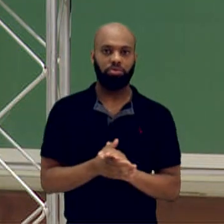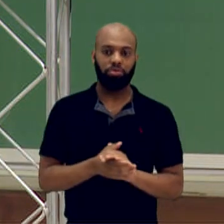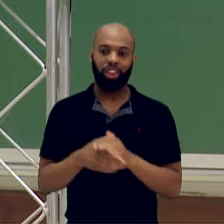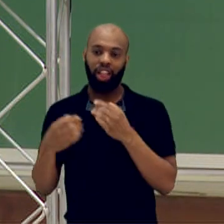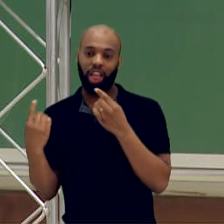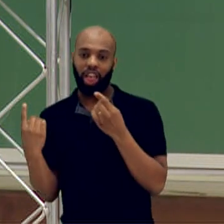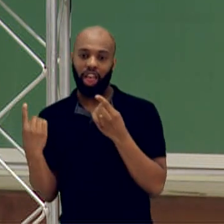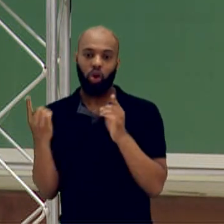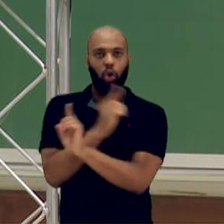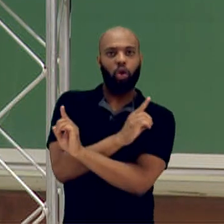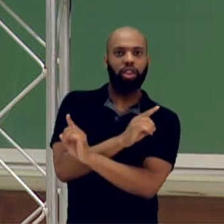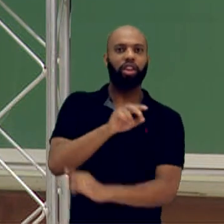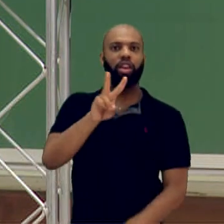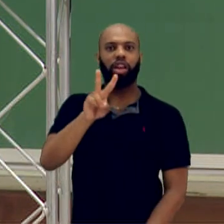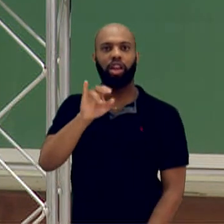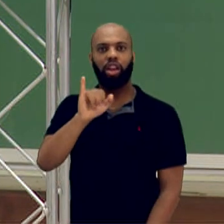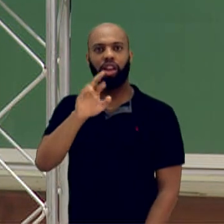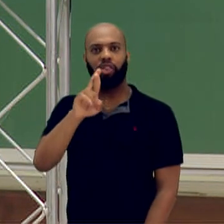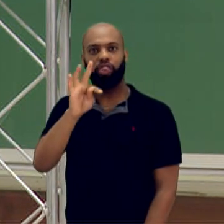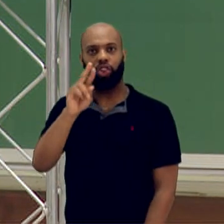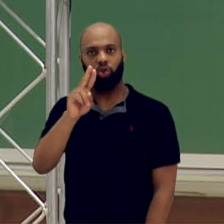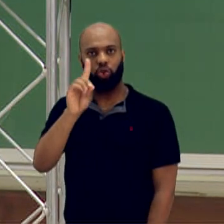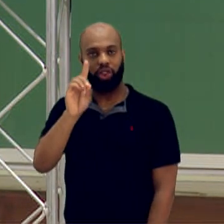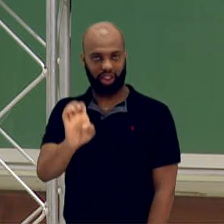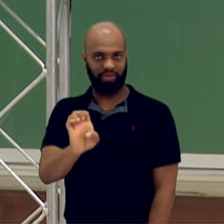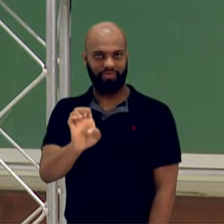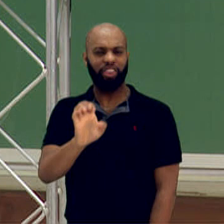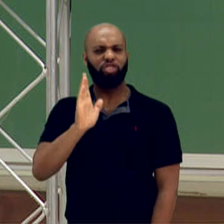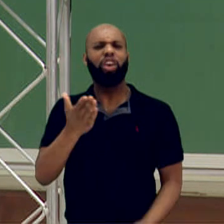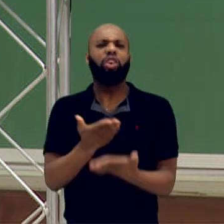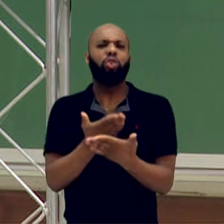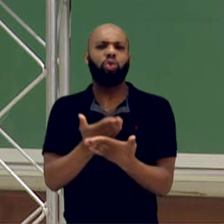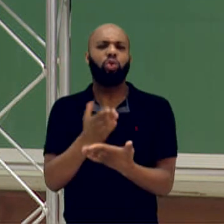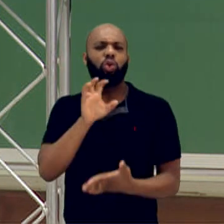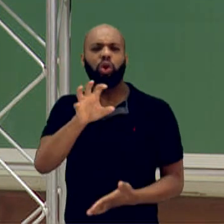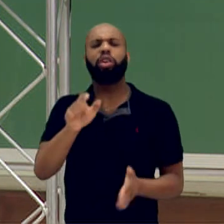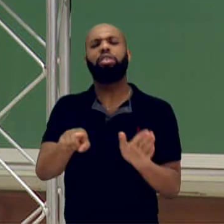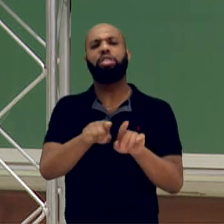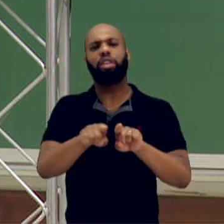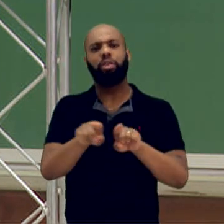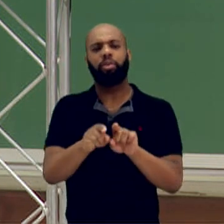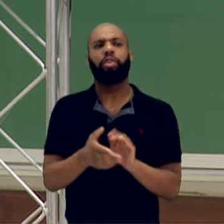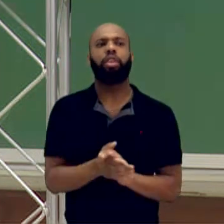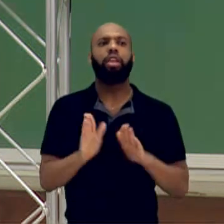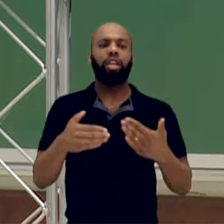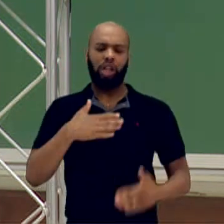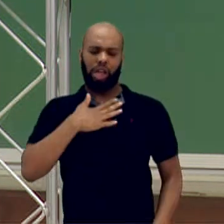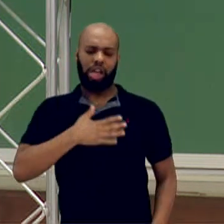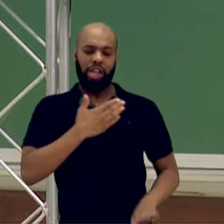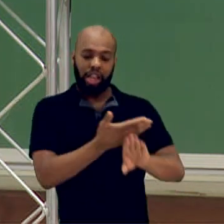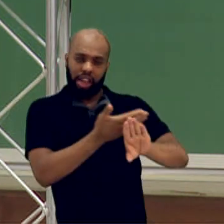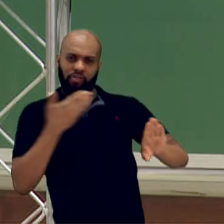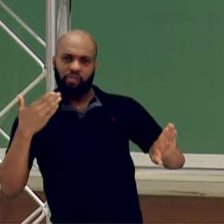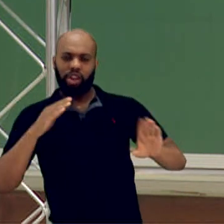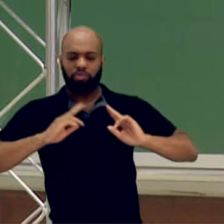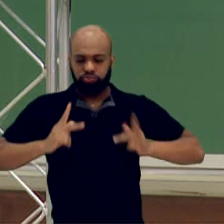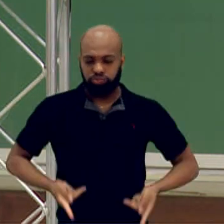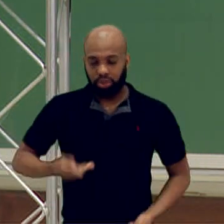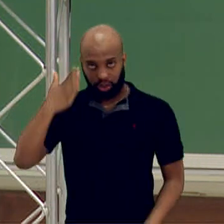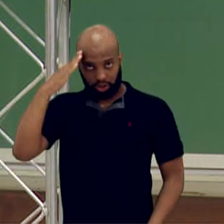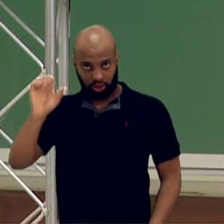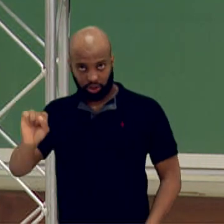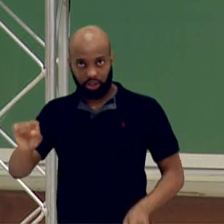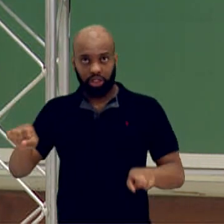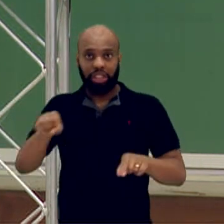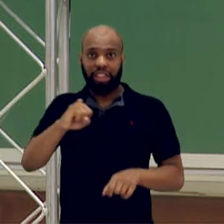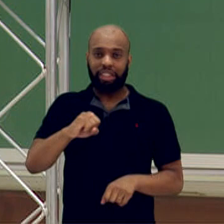oposto à virtude. Também falamos disso nas nossas outras aulas, né? Então, o prazer afasta o ser humano da sabedoria, a prática